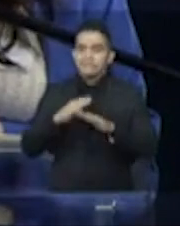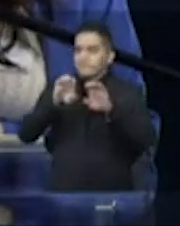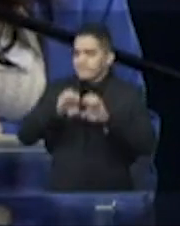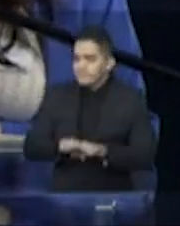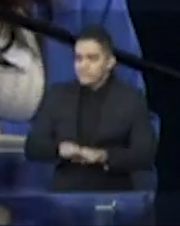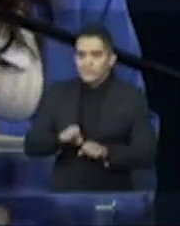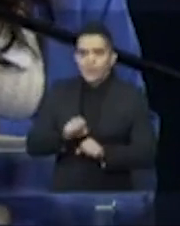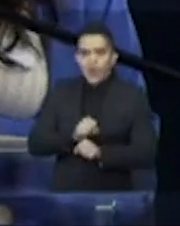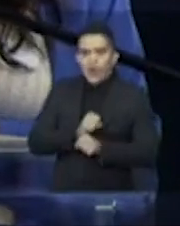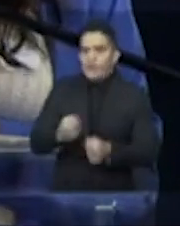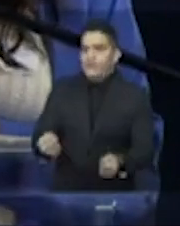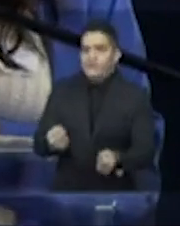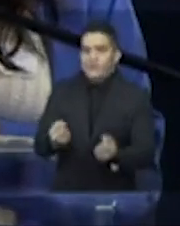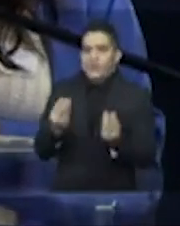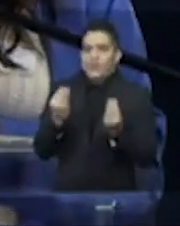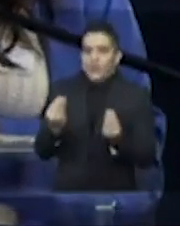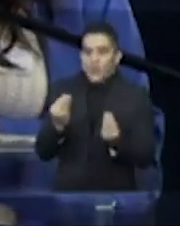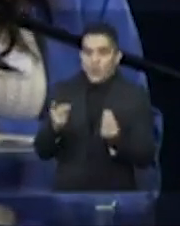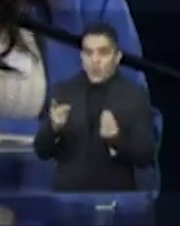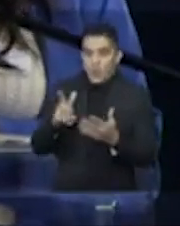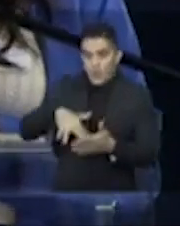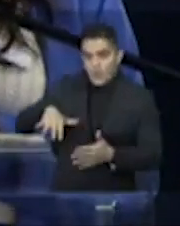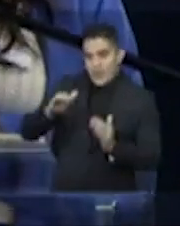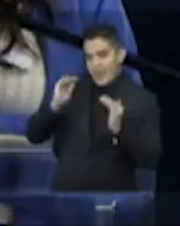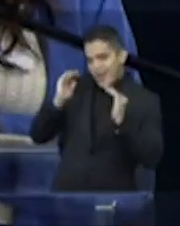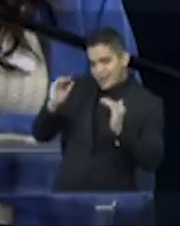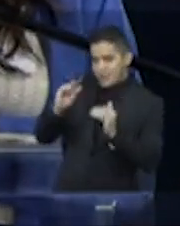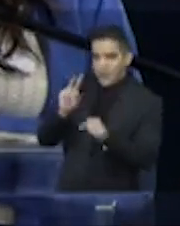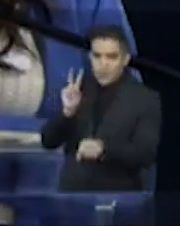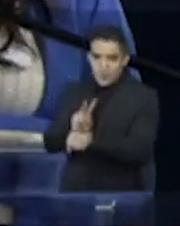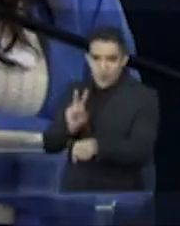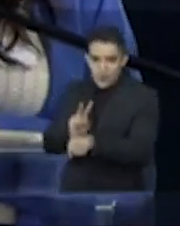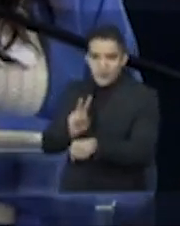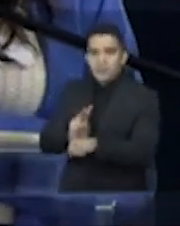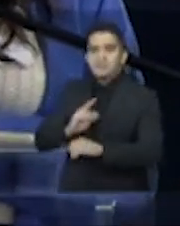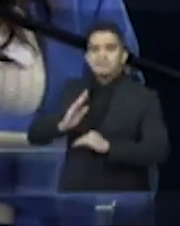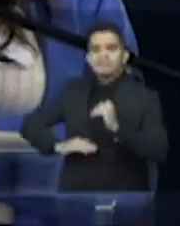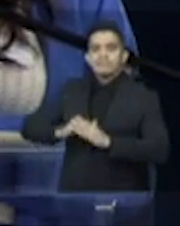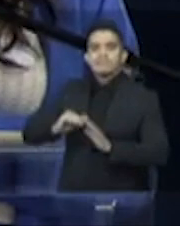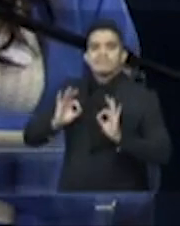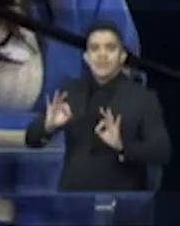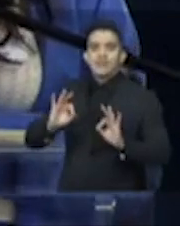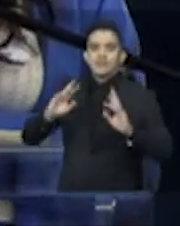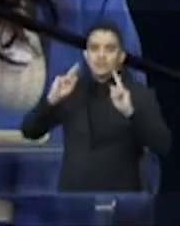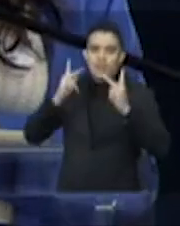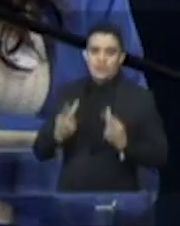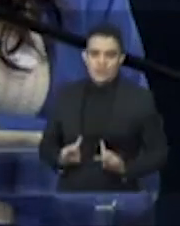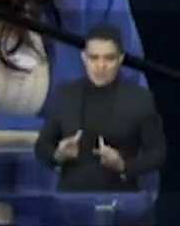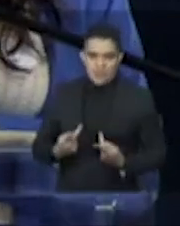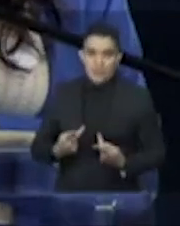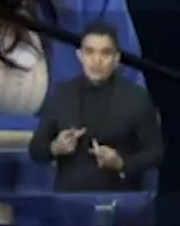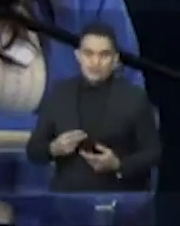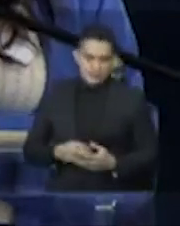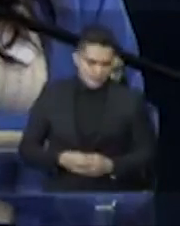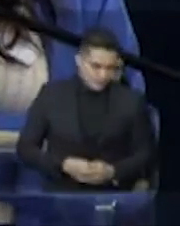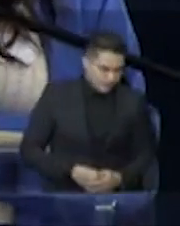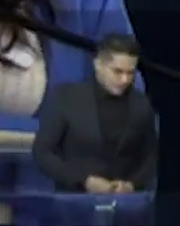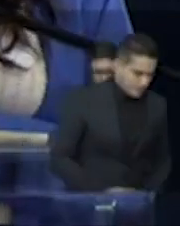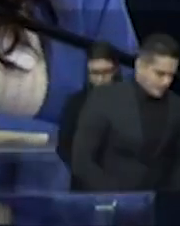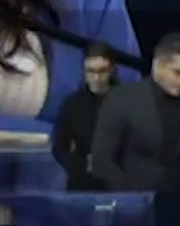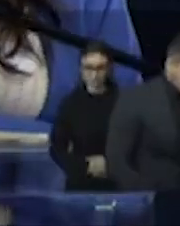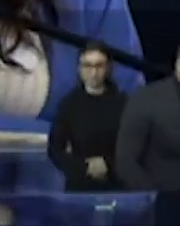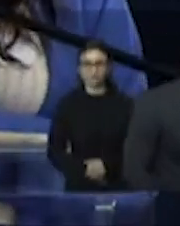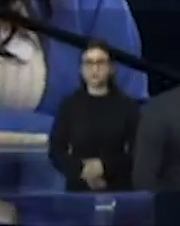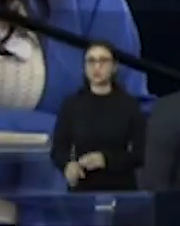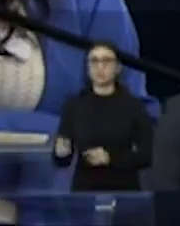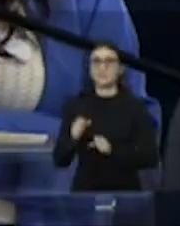entende os espaços públicos como esferas de respeito, proteção, exercício pleno dos direitos humanos. A universalização do saneamento não